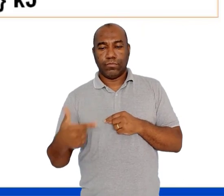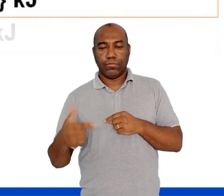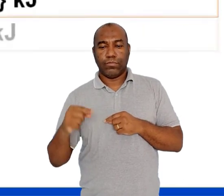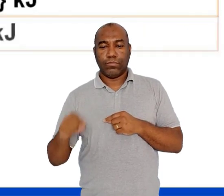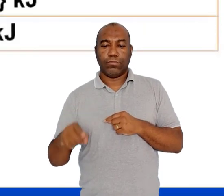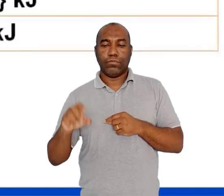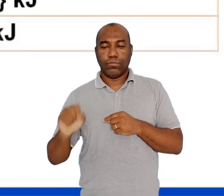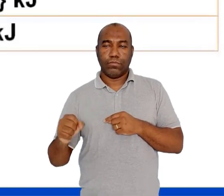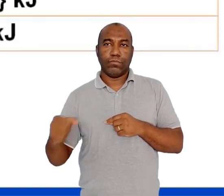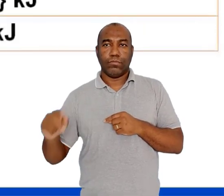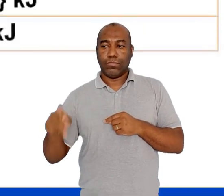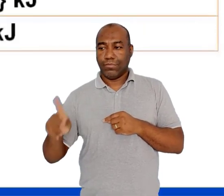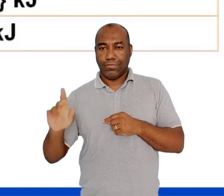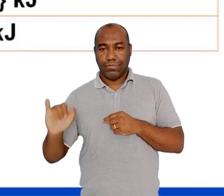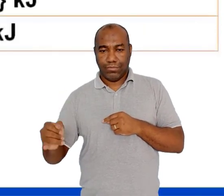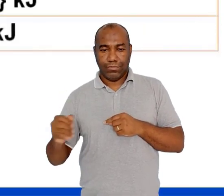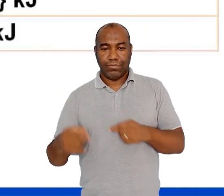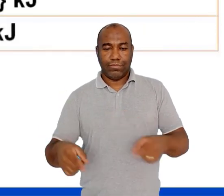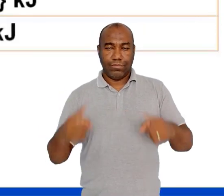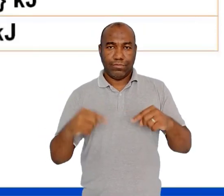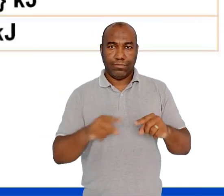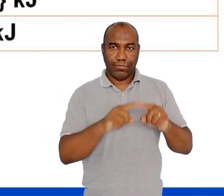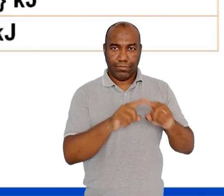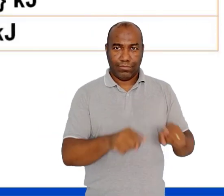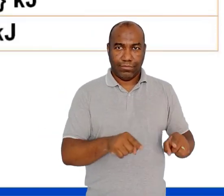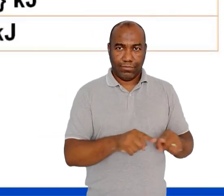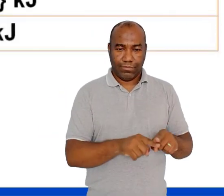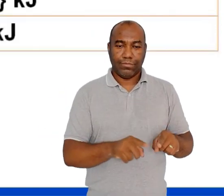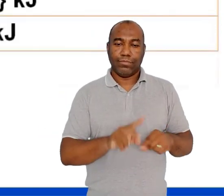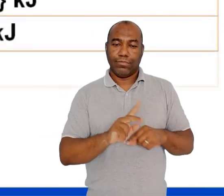547,6. Então, como ele quer um valor aproximado,